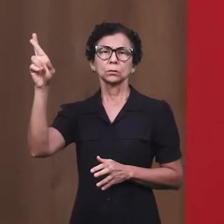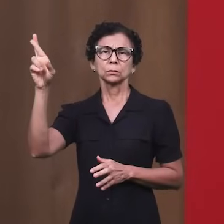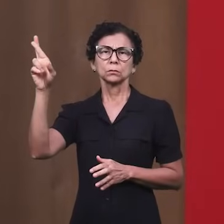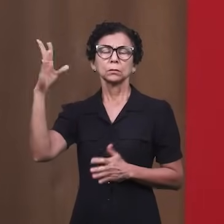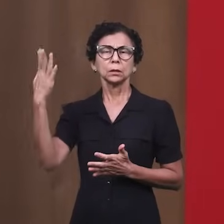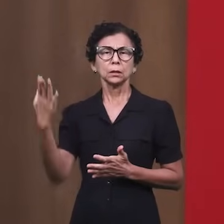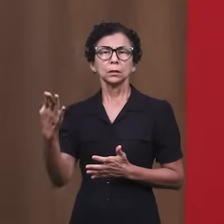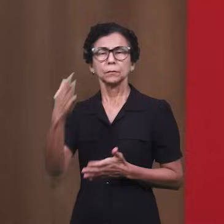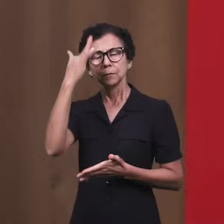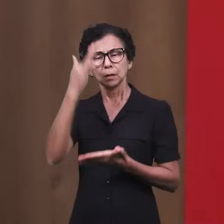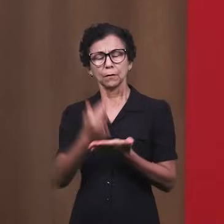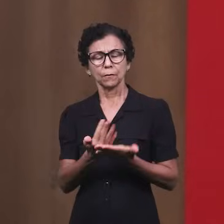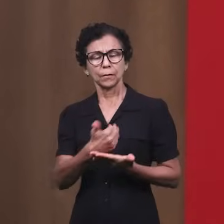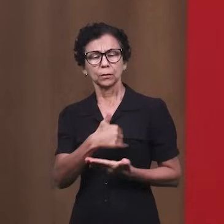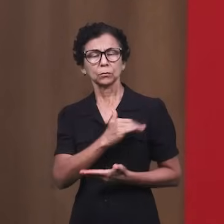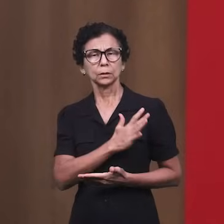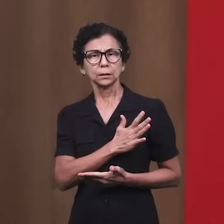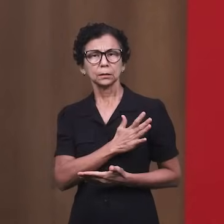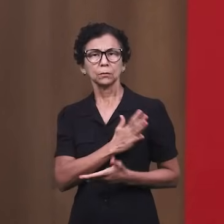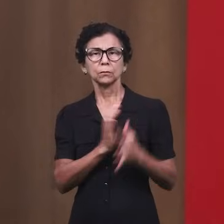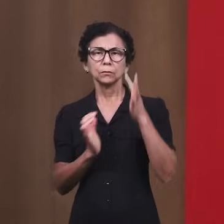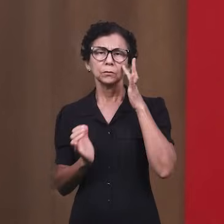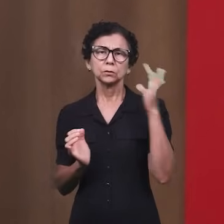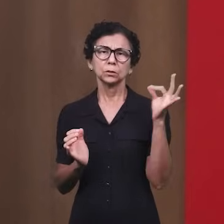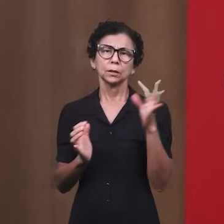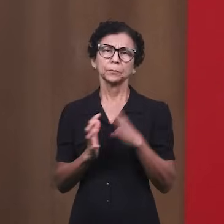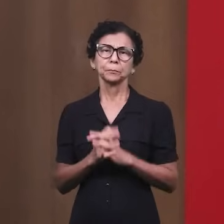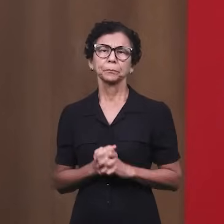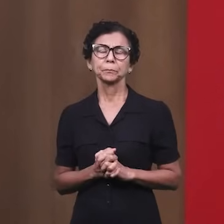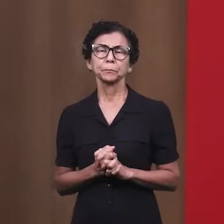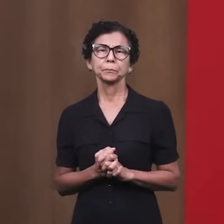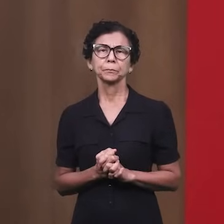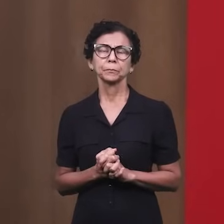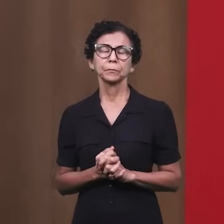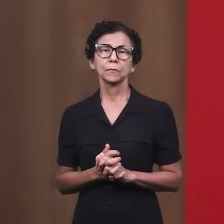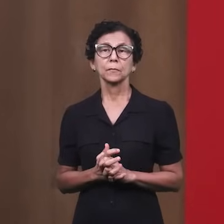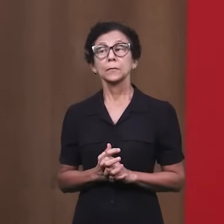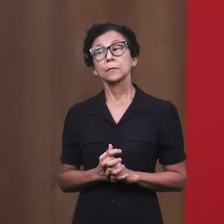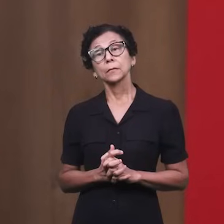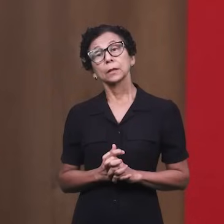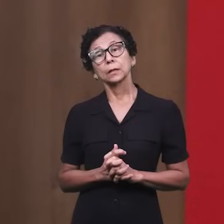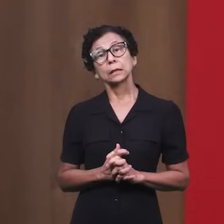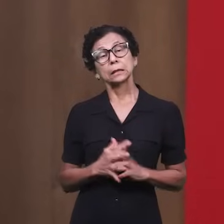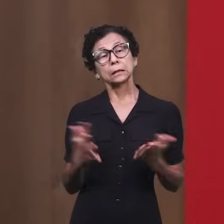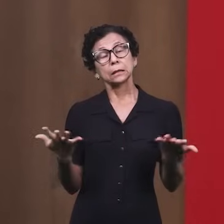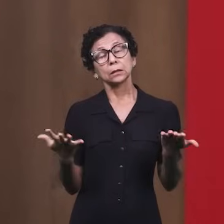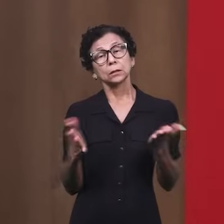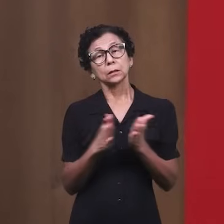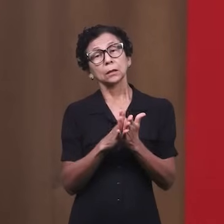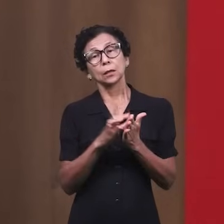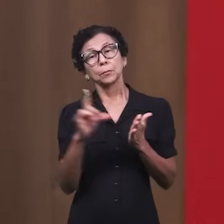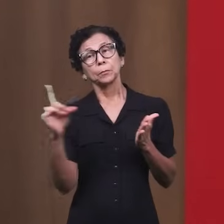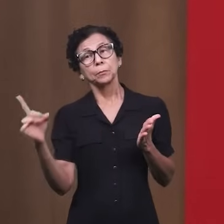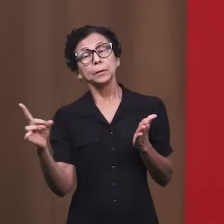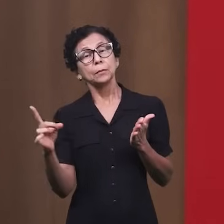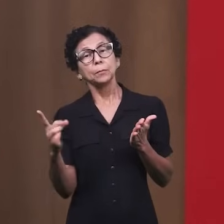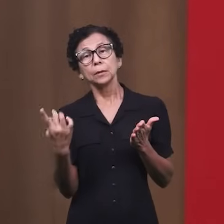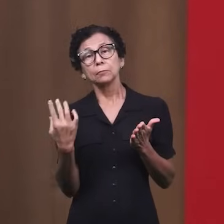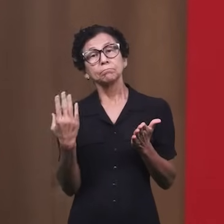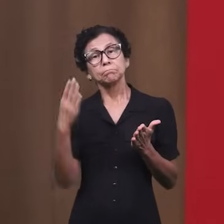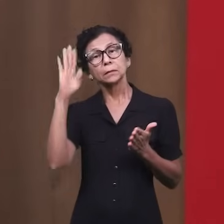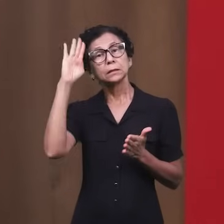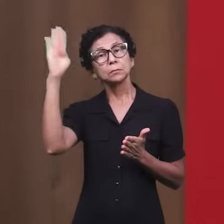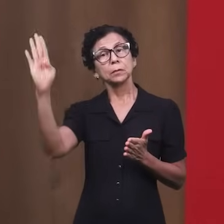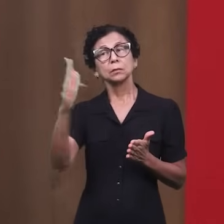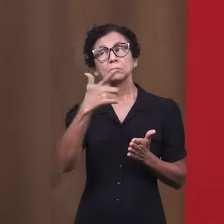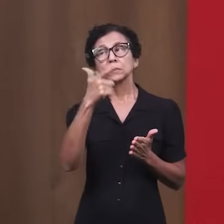para nos orientar nesse projeto é na palavra de Deus não existe nenhum livro